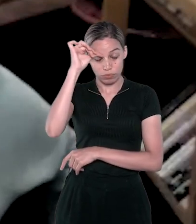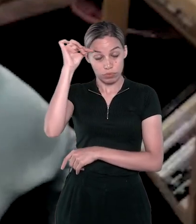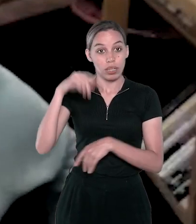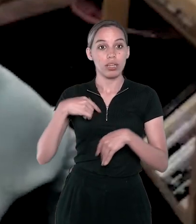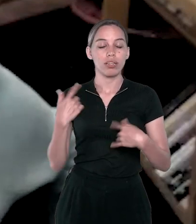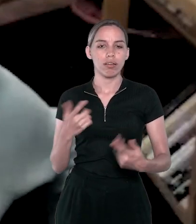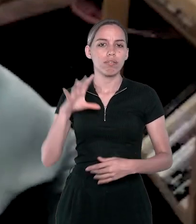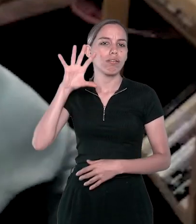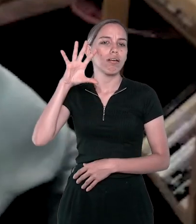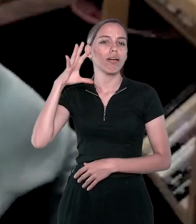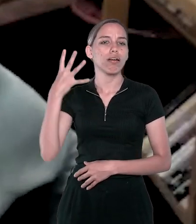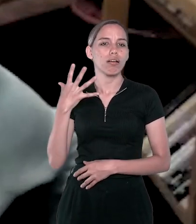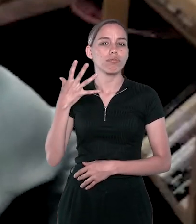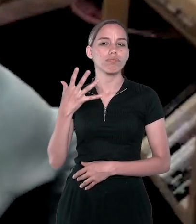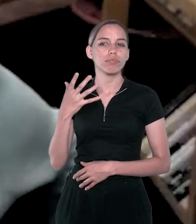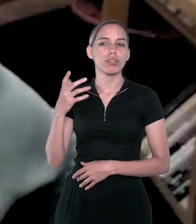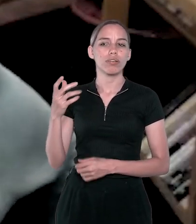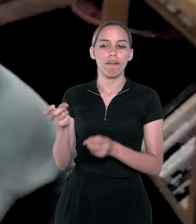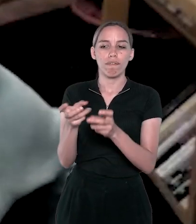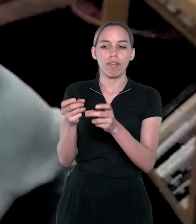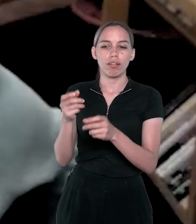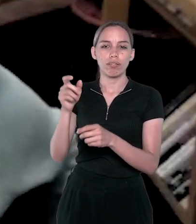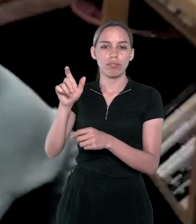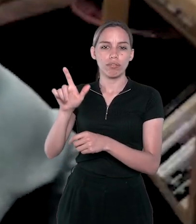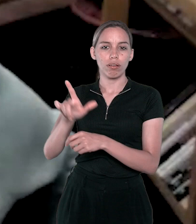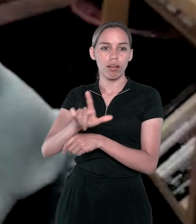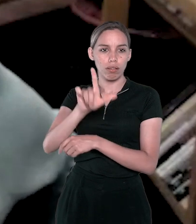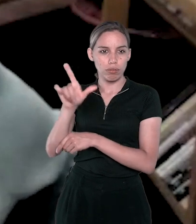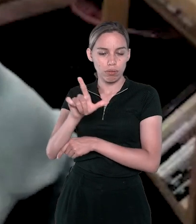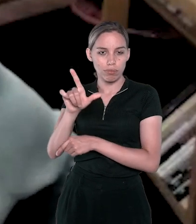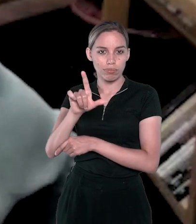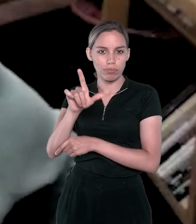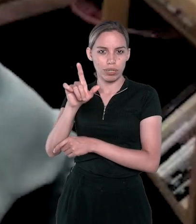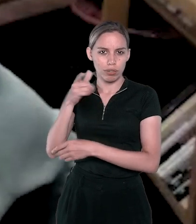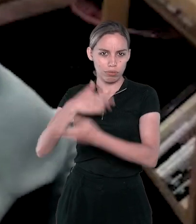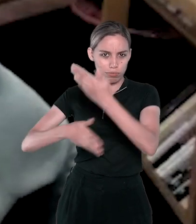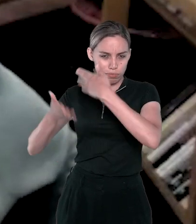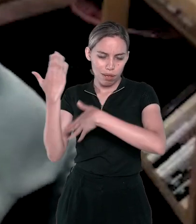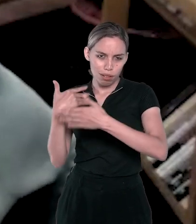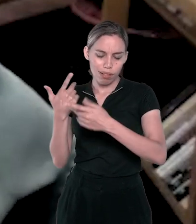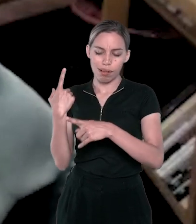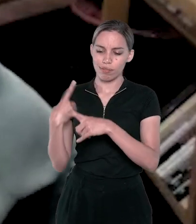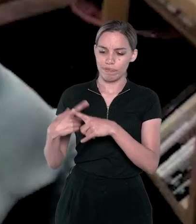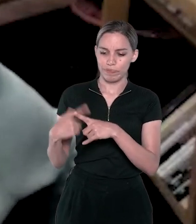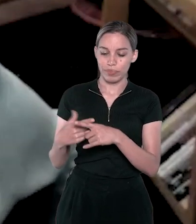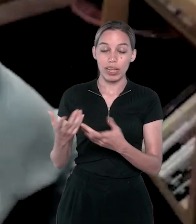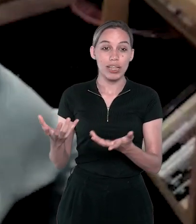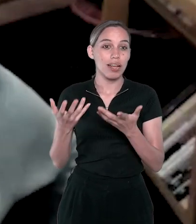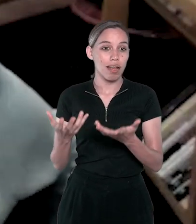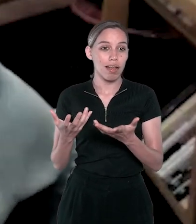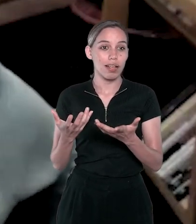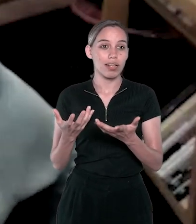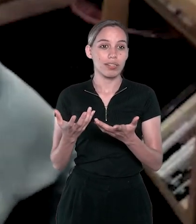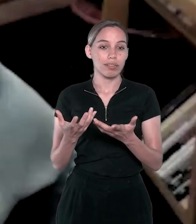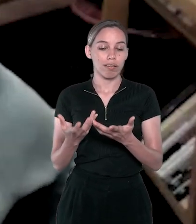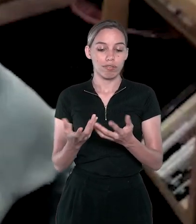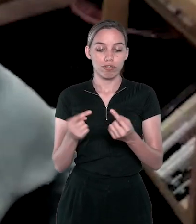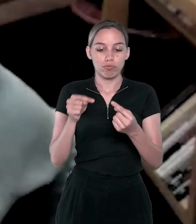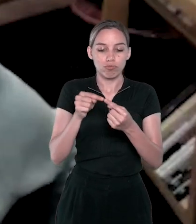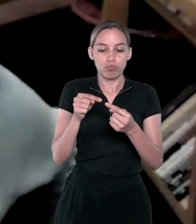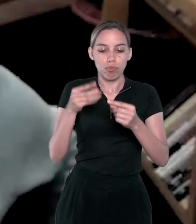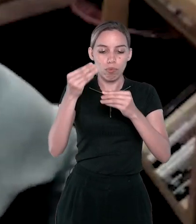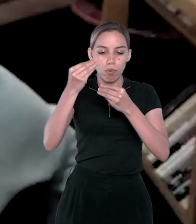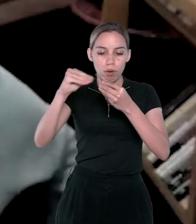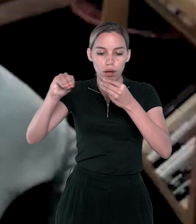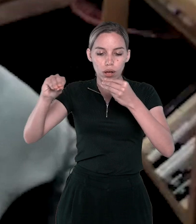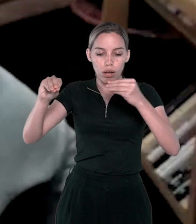resolvi reler a literatura de época para poder buscar fatos estilizados que